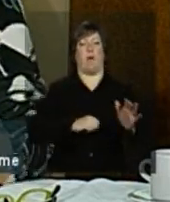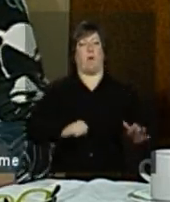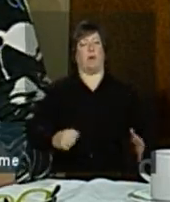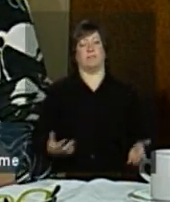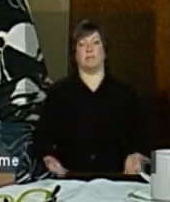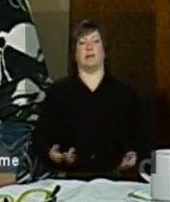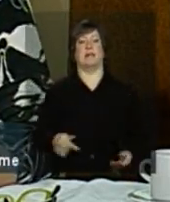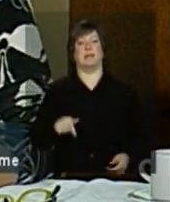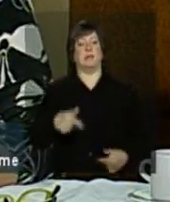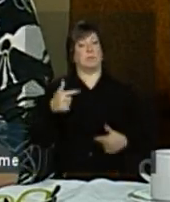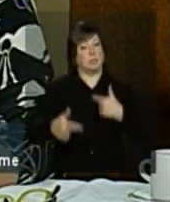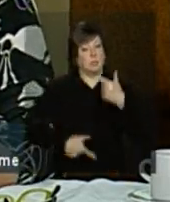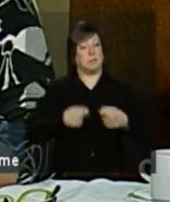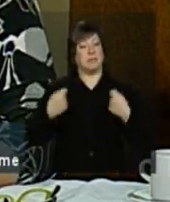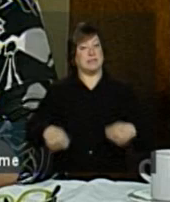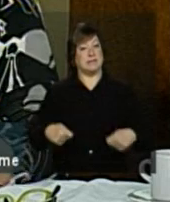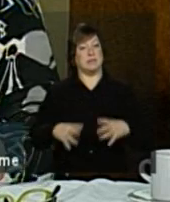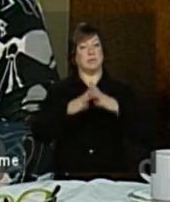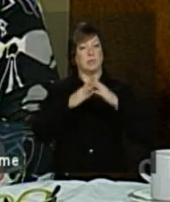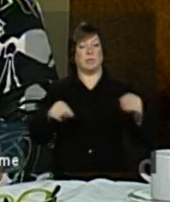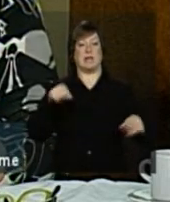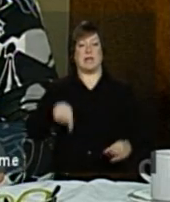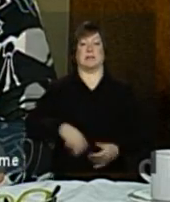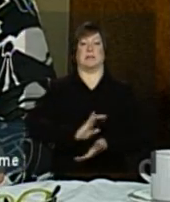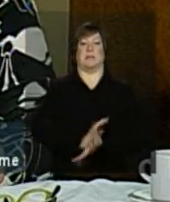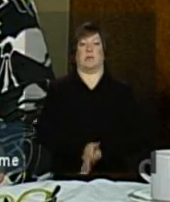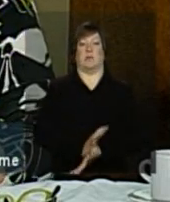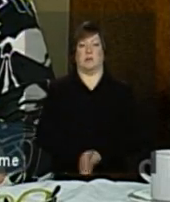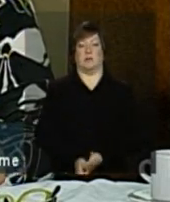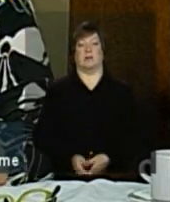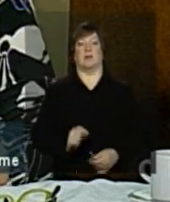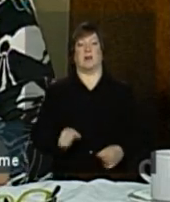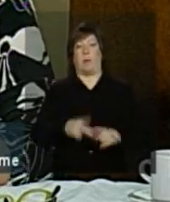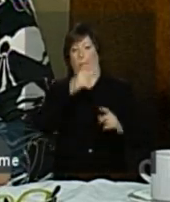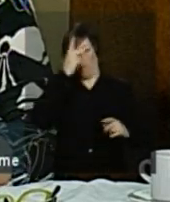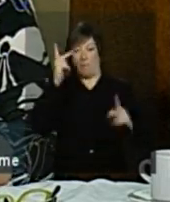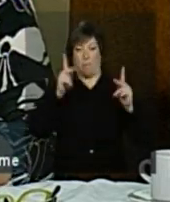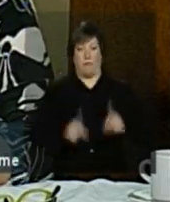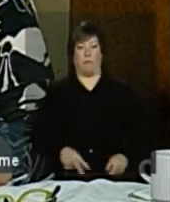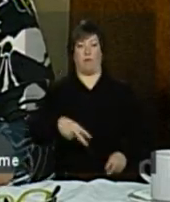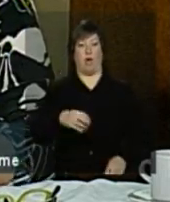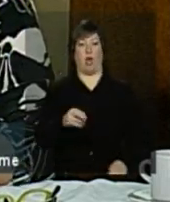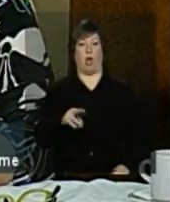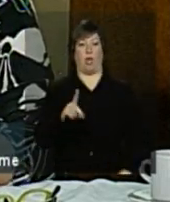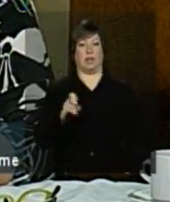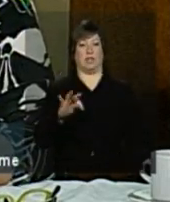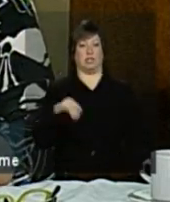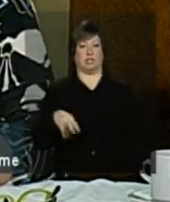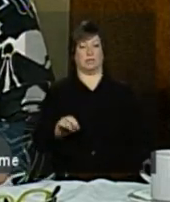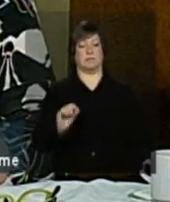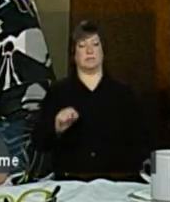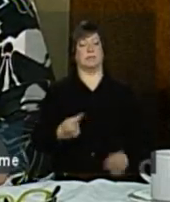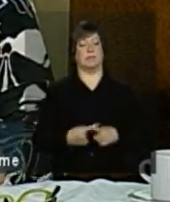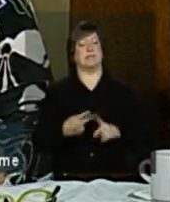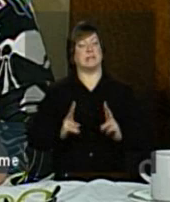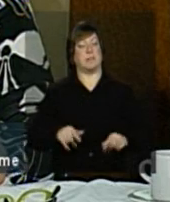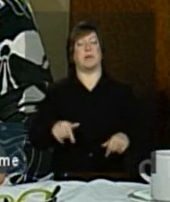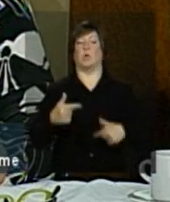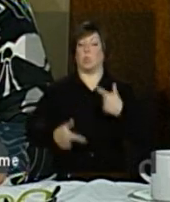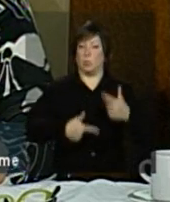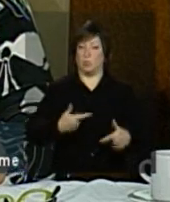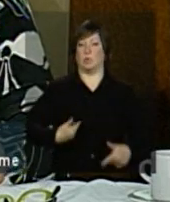contra o conceito contra a população pobre contra a população nordestina que eh é sempre uma luta